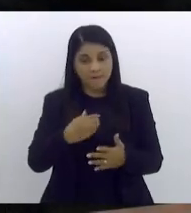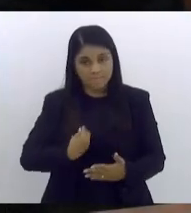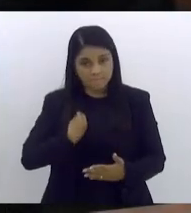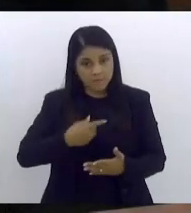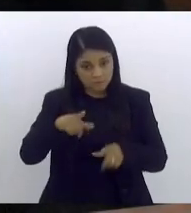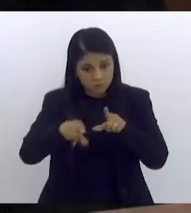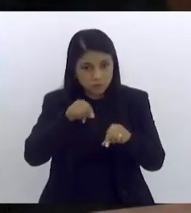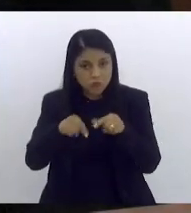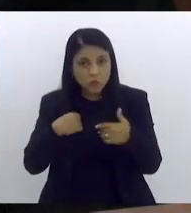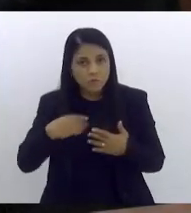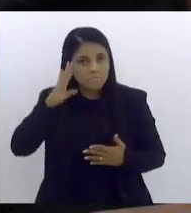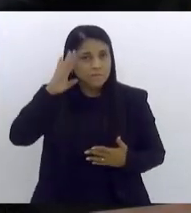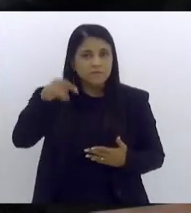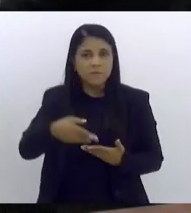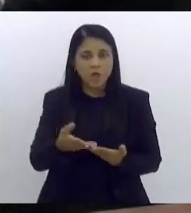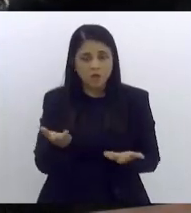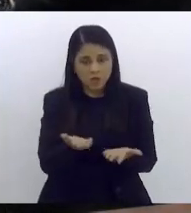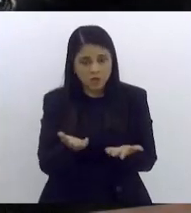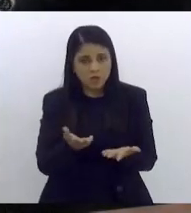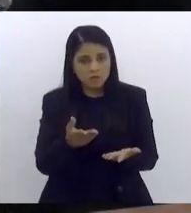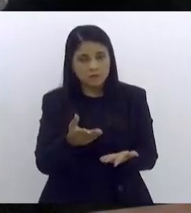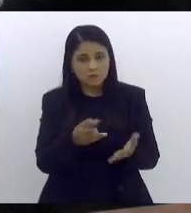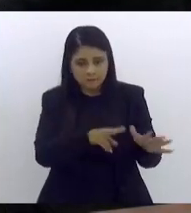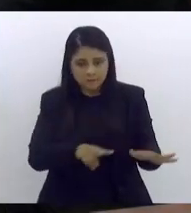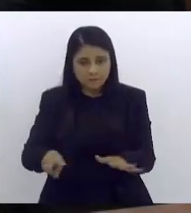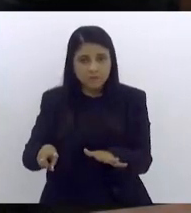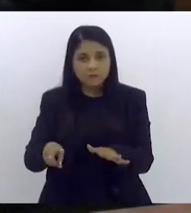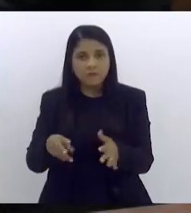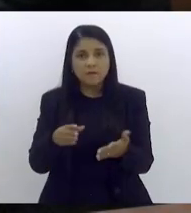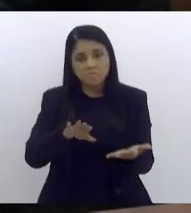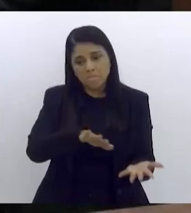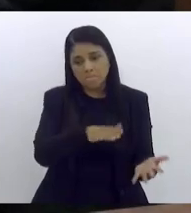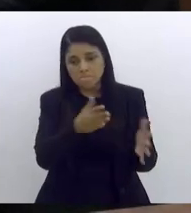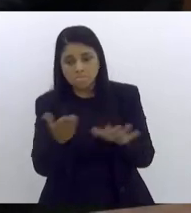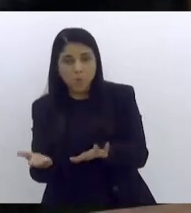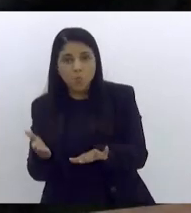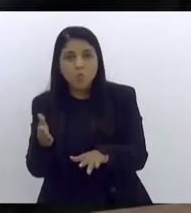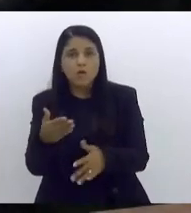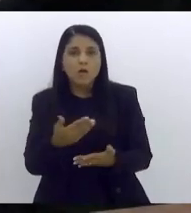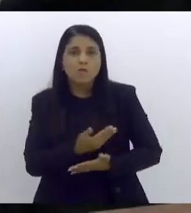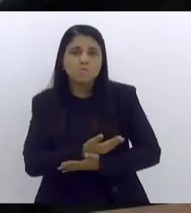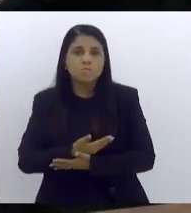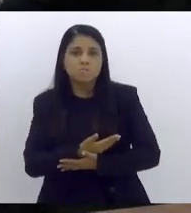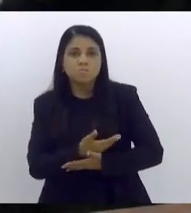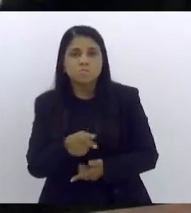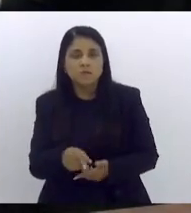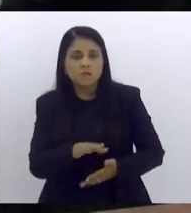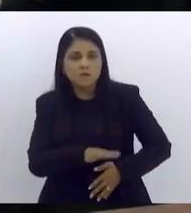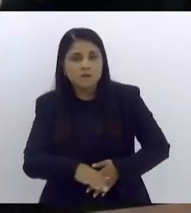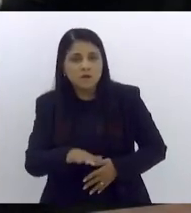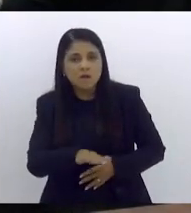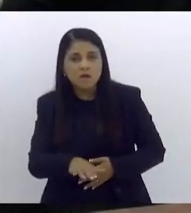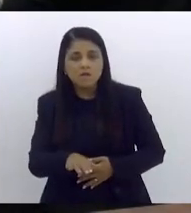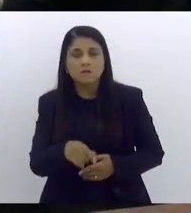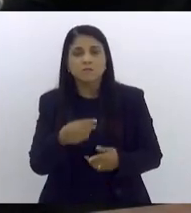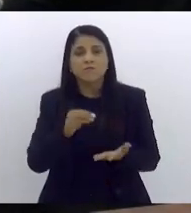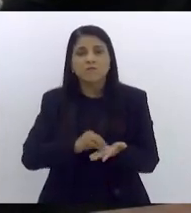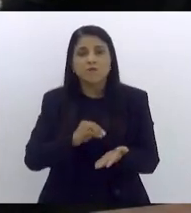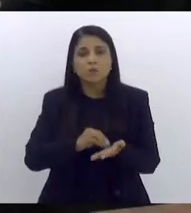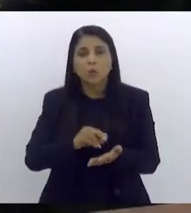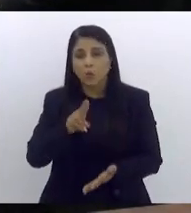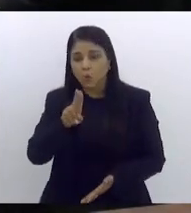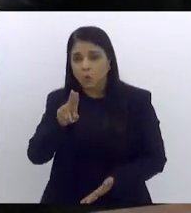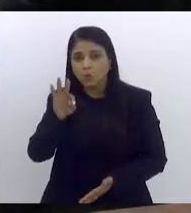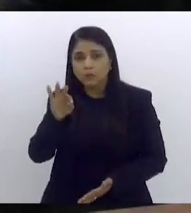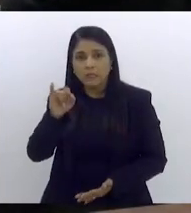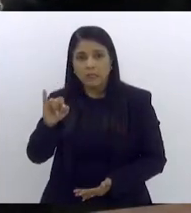agora uma semana, uma criança, por falta de UTI pediátrica nesse município. Eu acho que qualquer ser humano aqui,